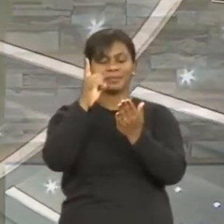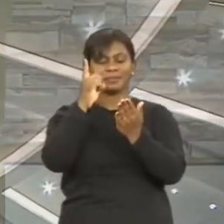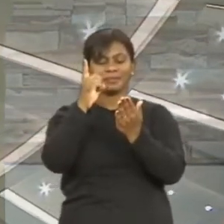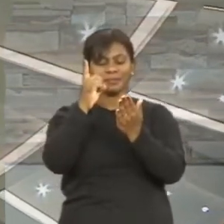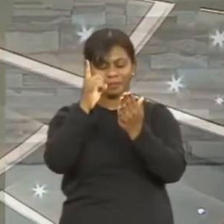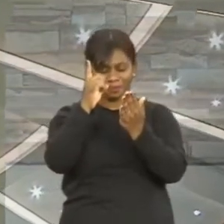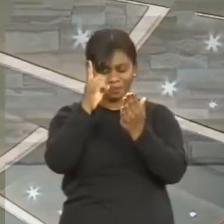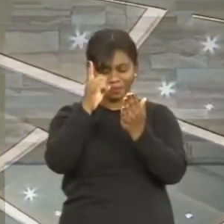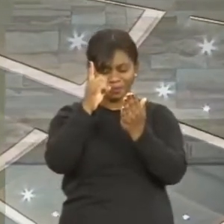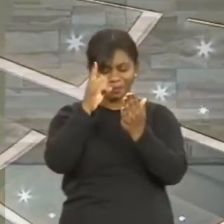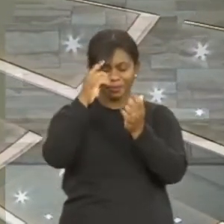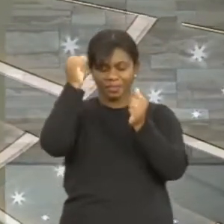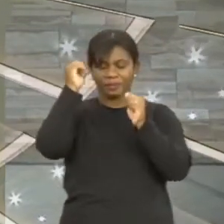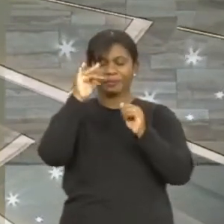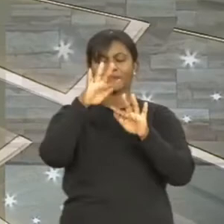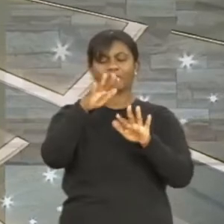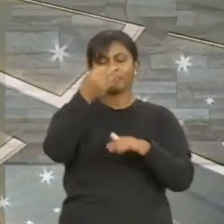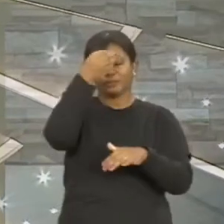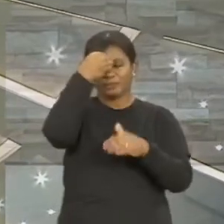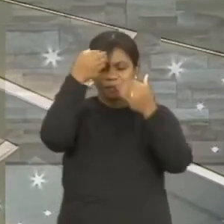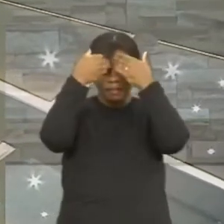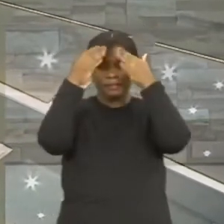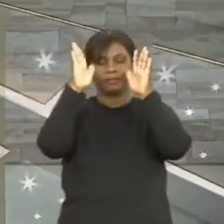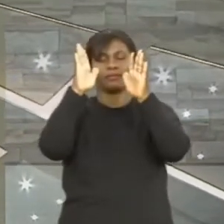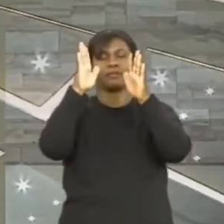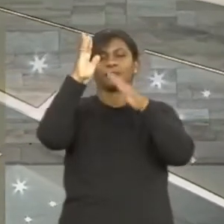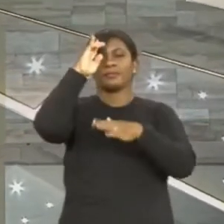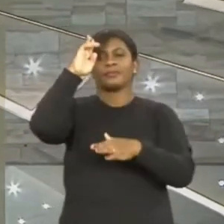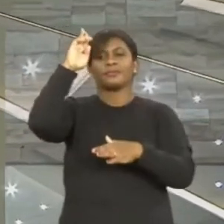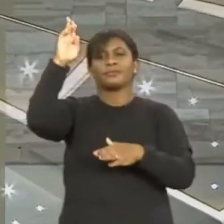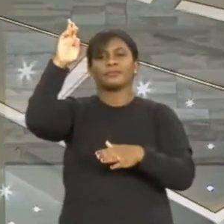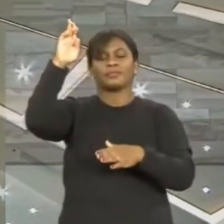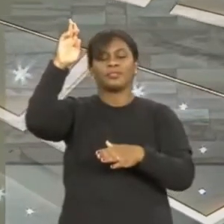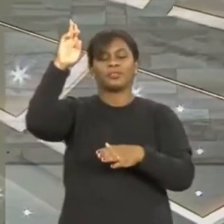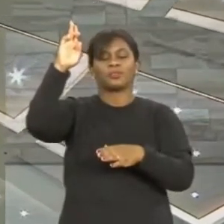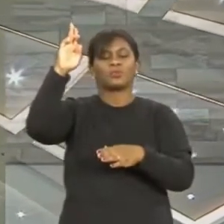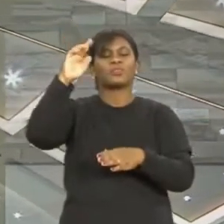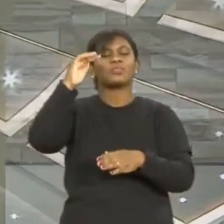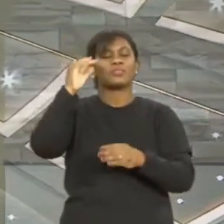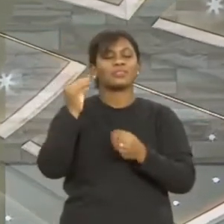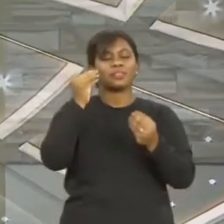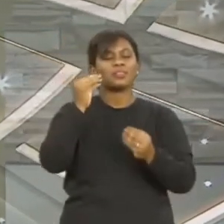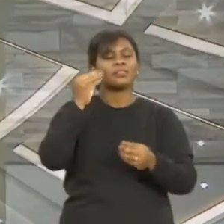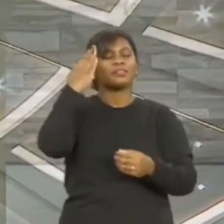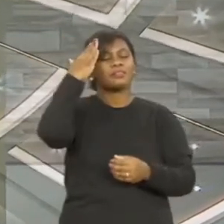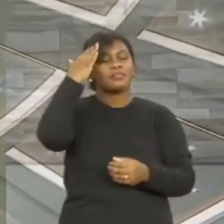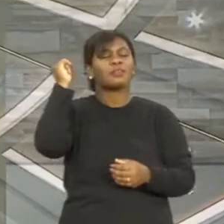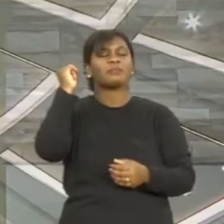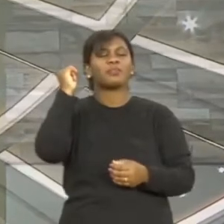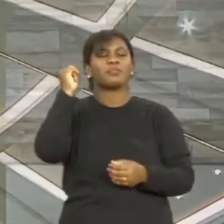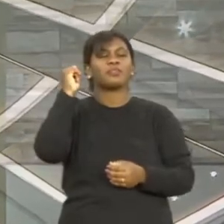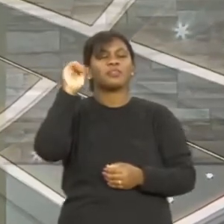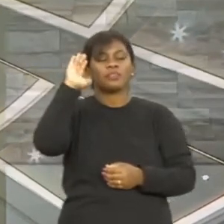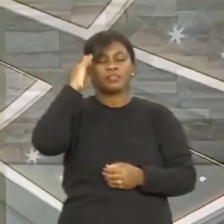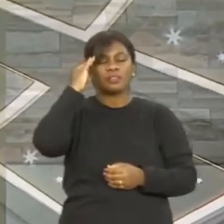Pai, desperte essa criatura. Que o Senhor nos dê discernimento. Nos dê ouvidos para